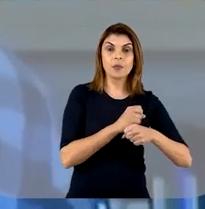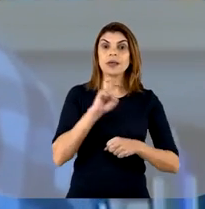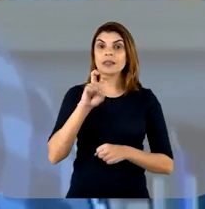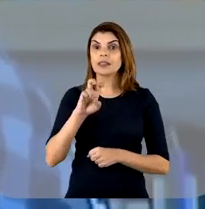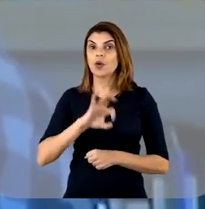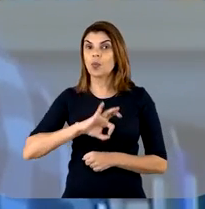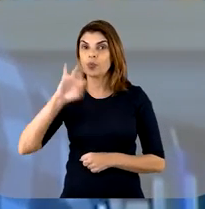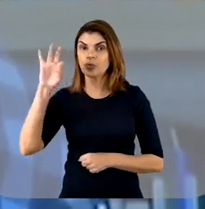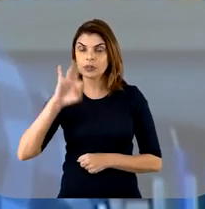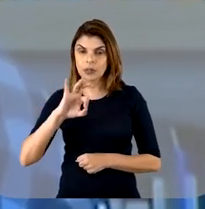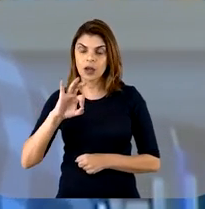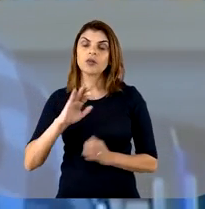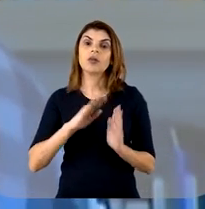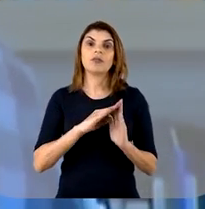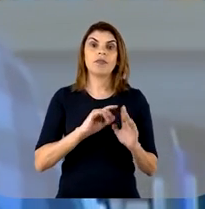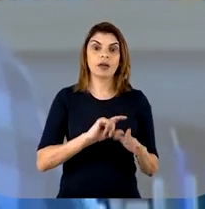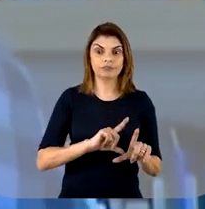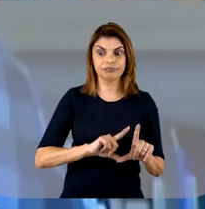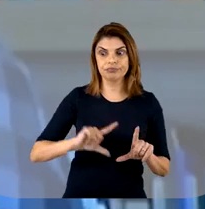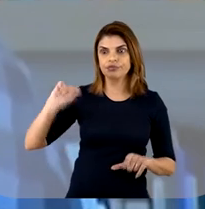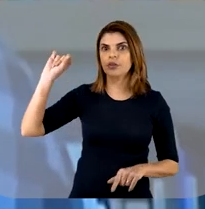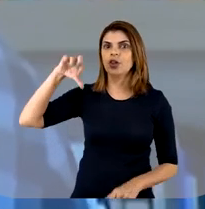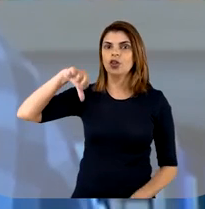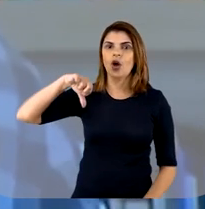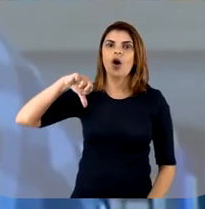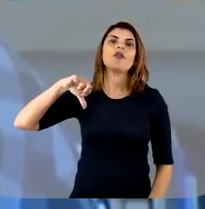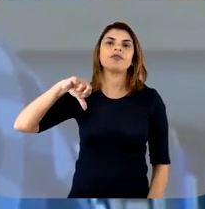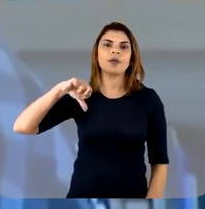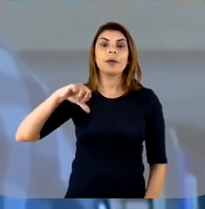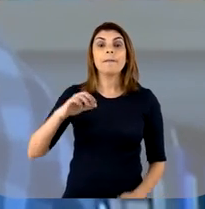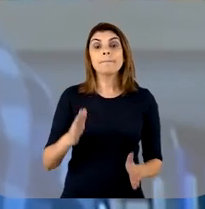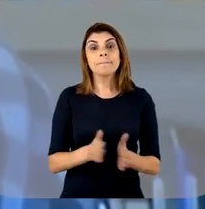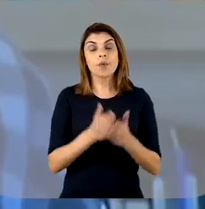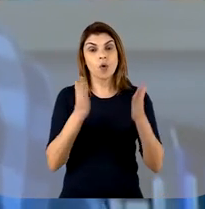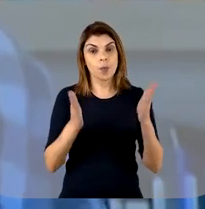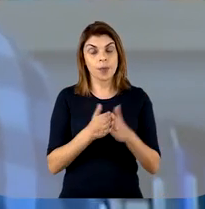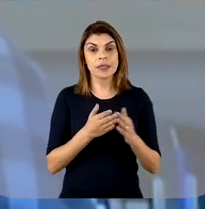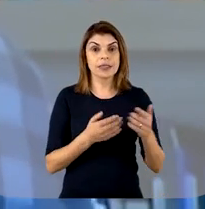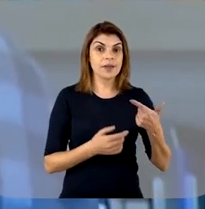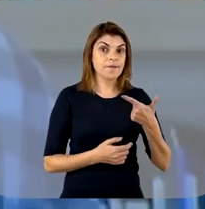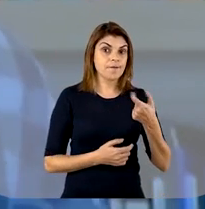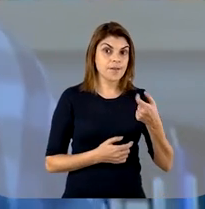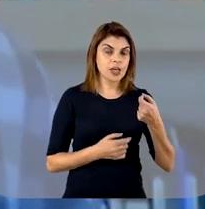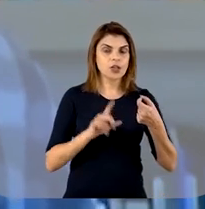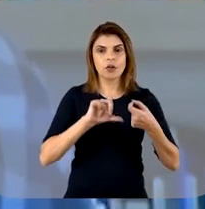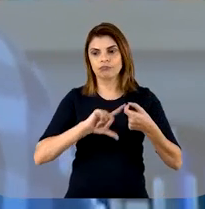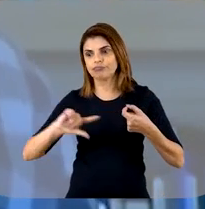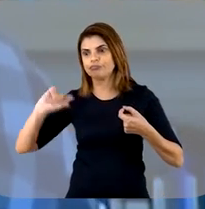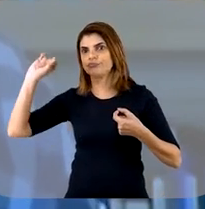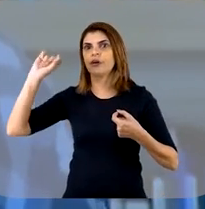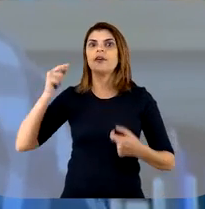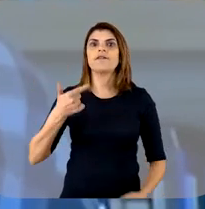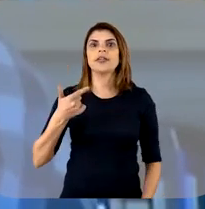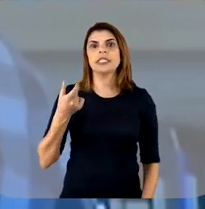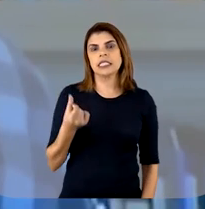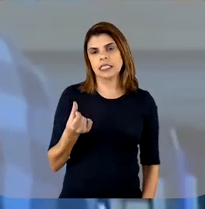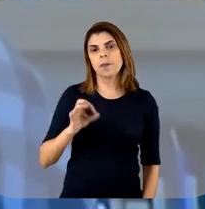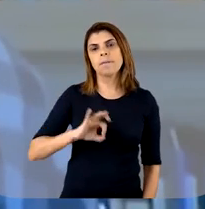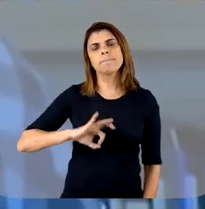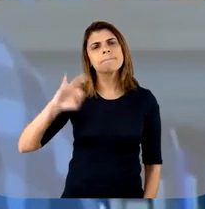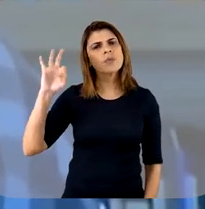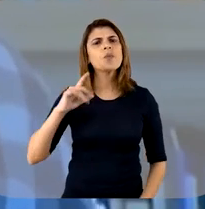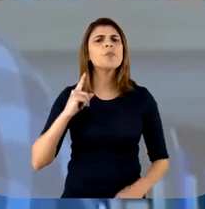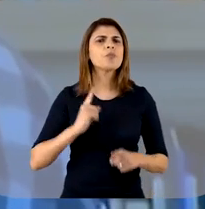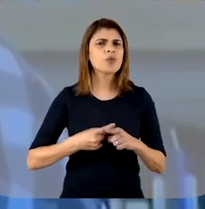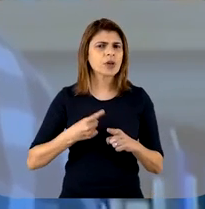para 9,1% e a pobreza de 20% para 26,5%. O ponto de